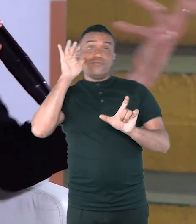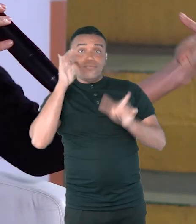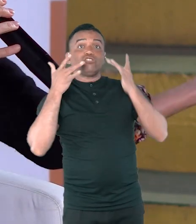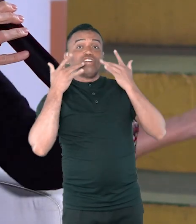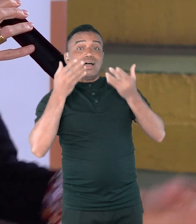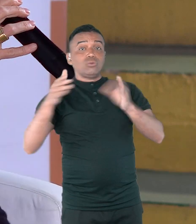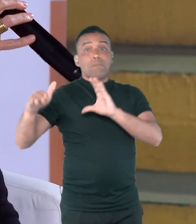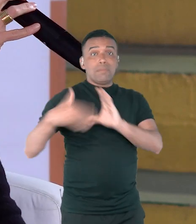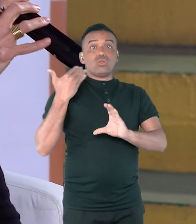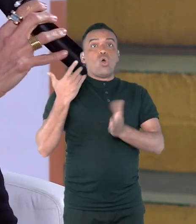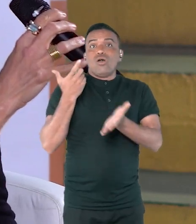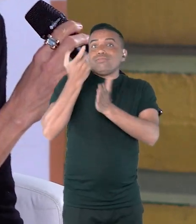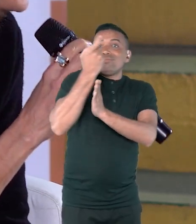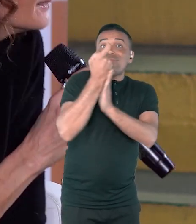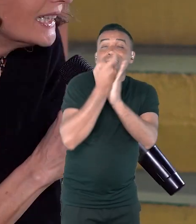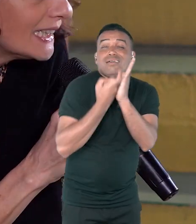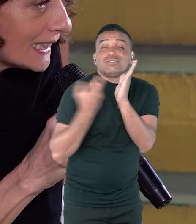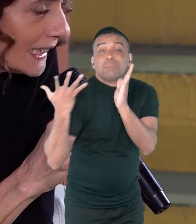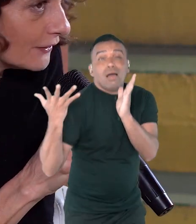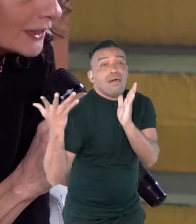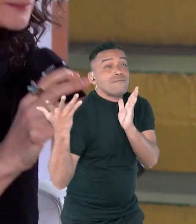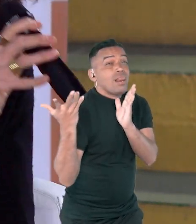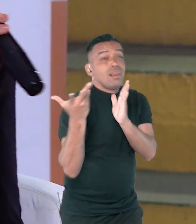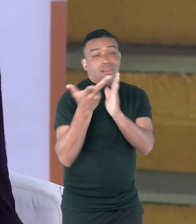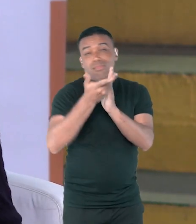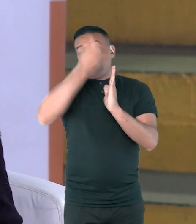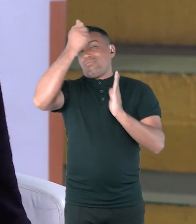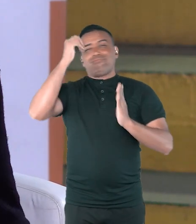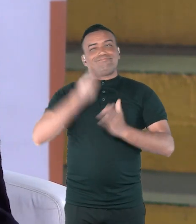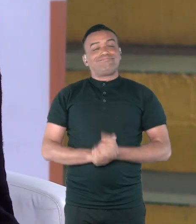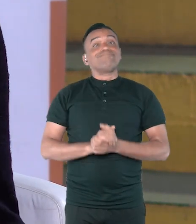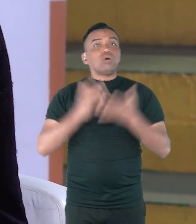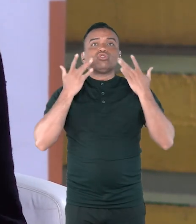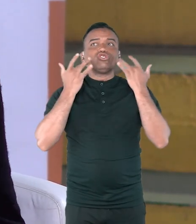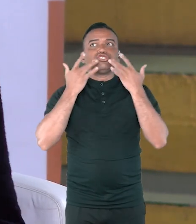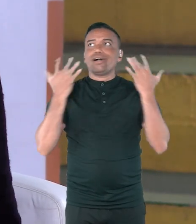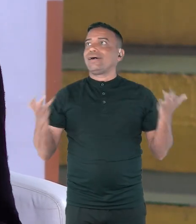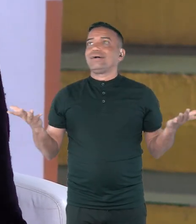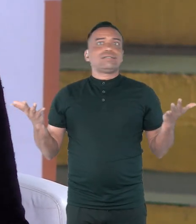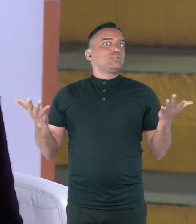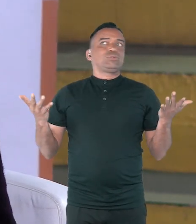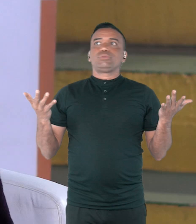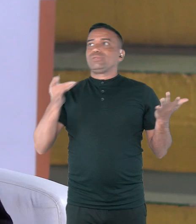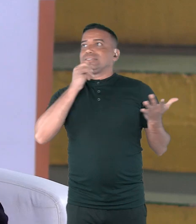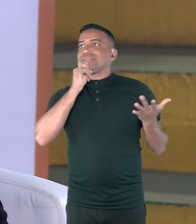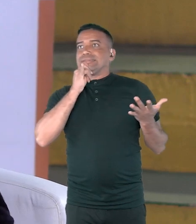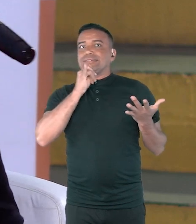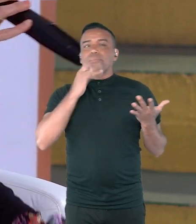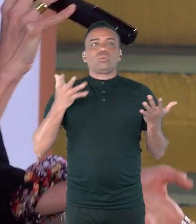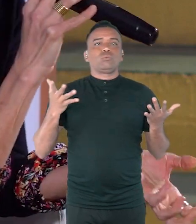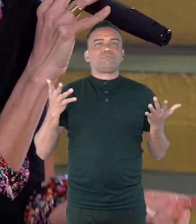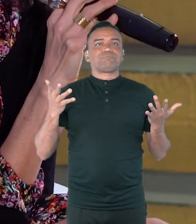a partir da peça e me mandaram que são incríveis. Então, essa peça virou